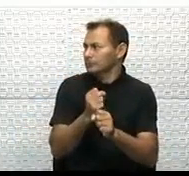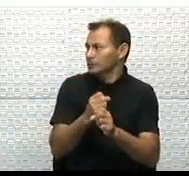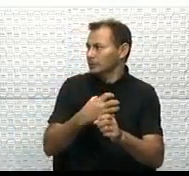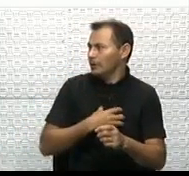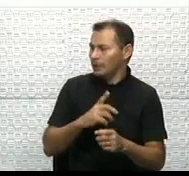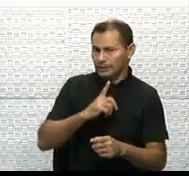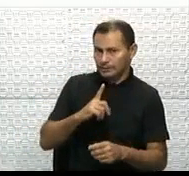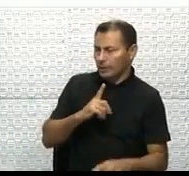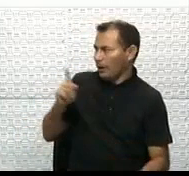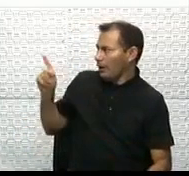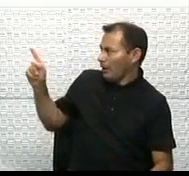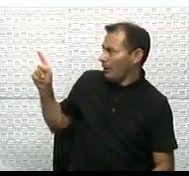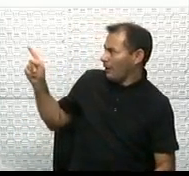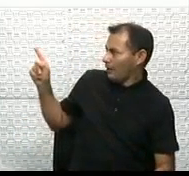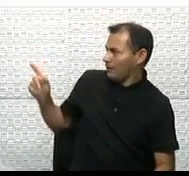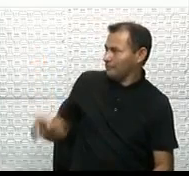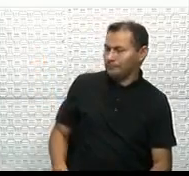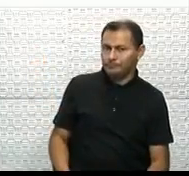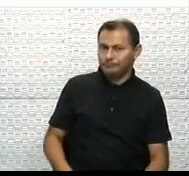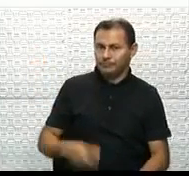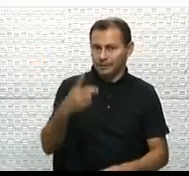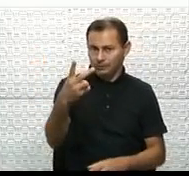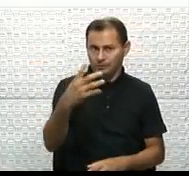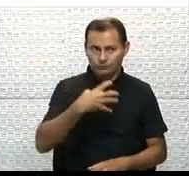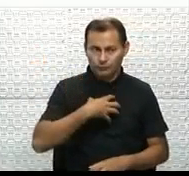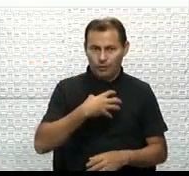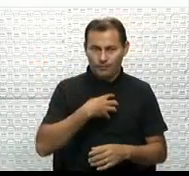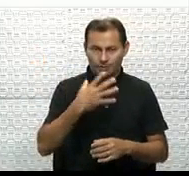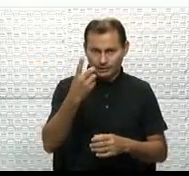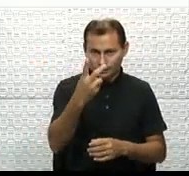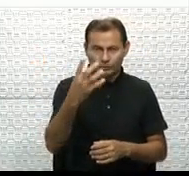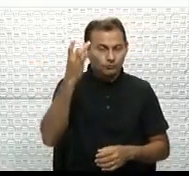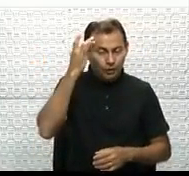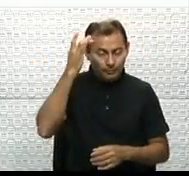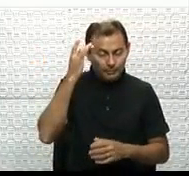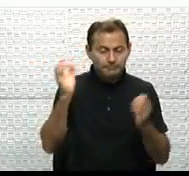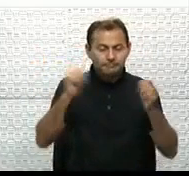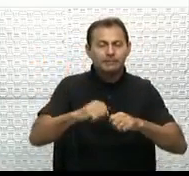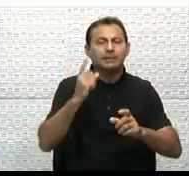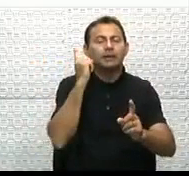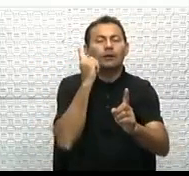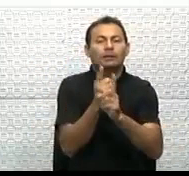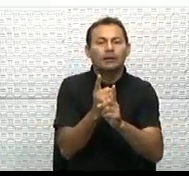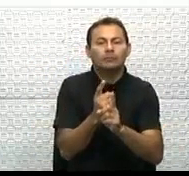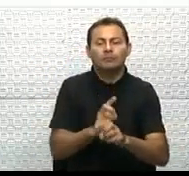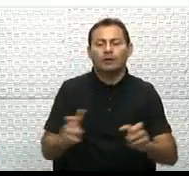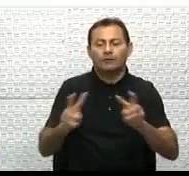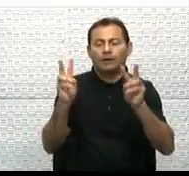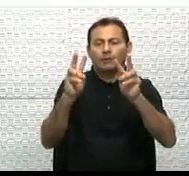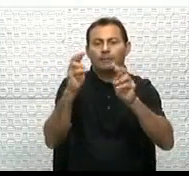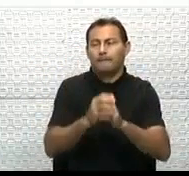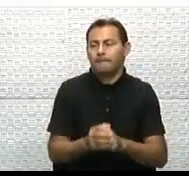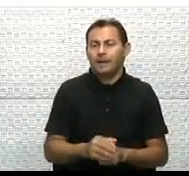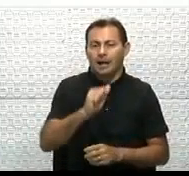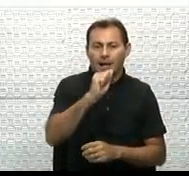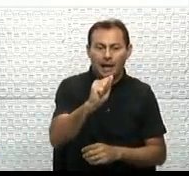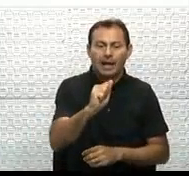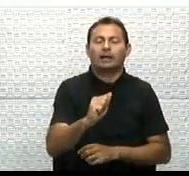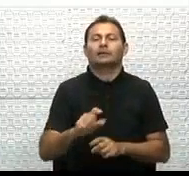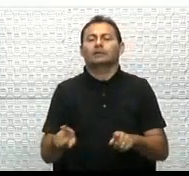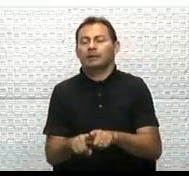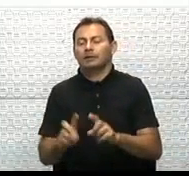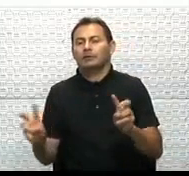nós temos essas 2 fórmulas como uma possibilidade para descobrirmos o valor do A e